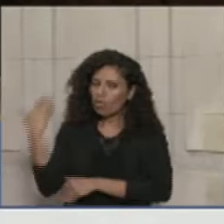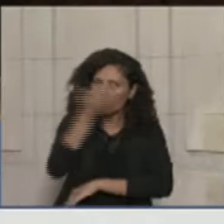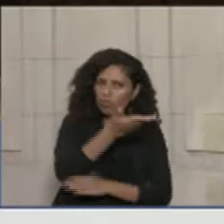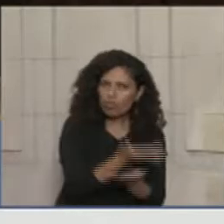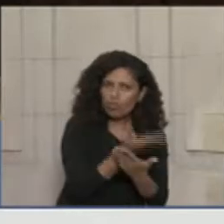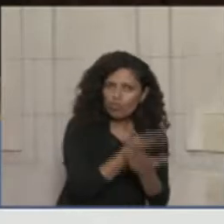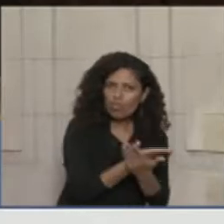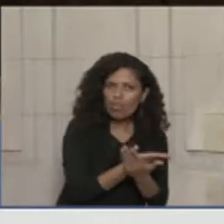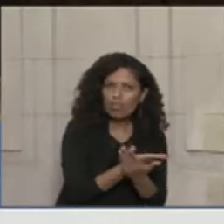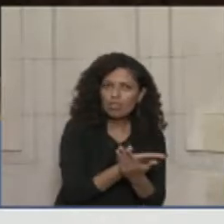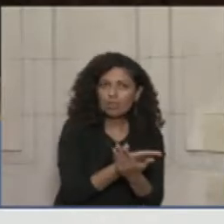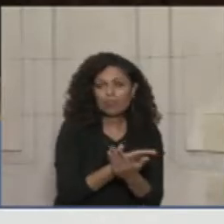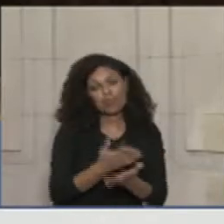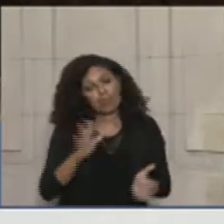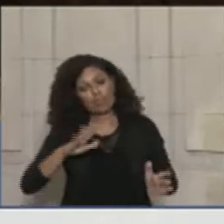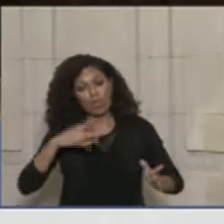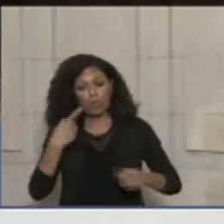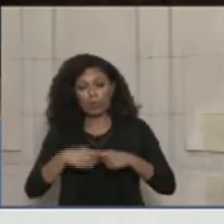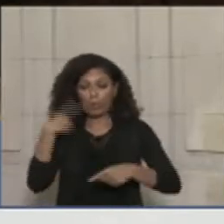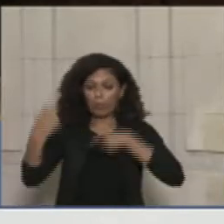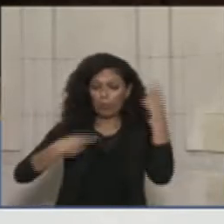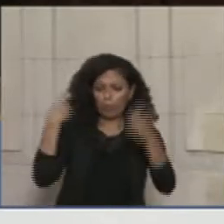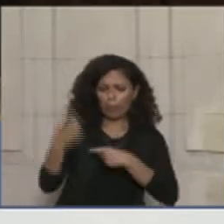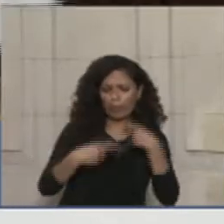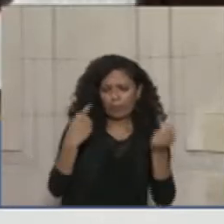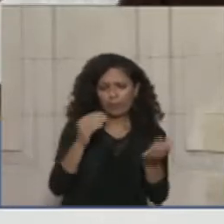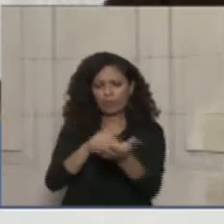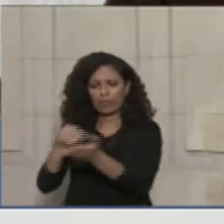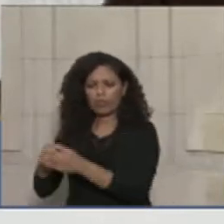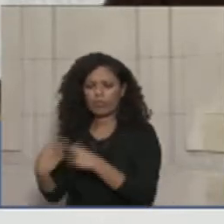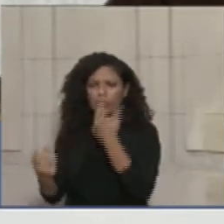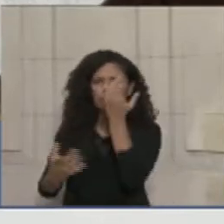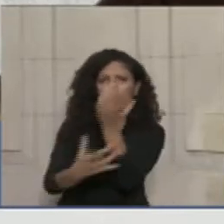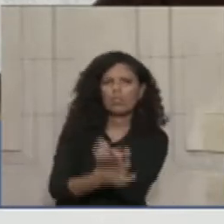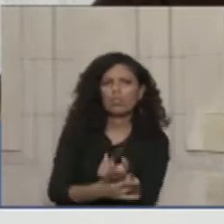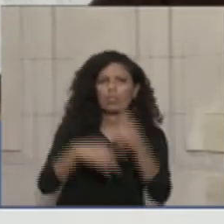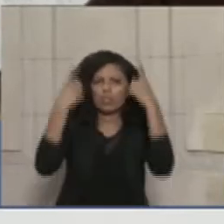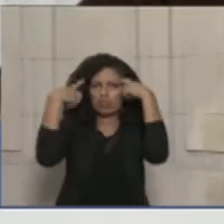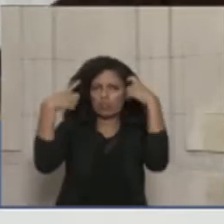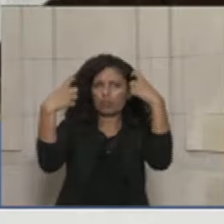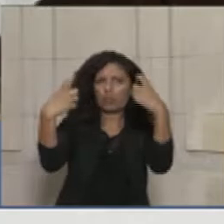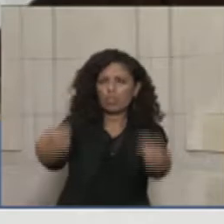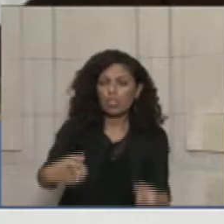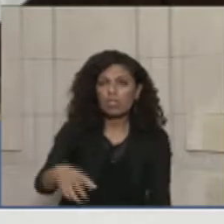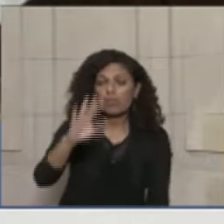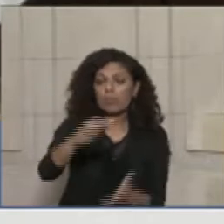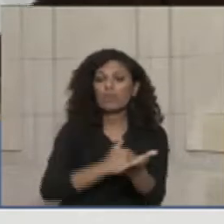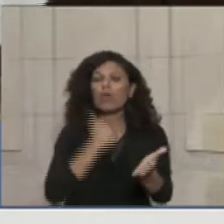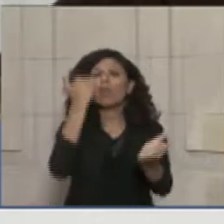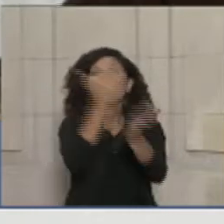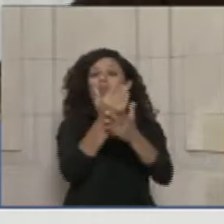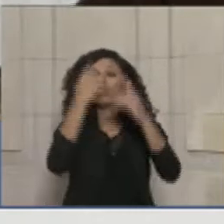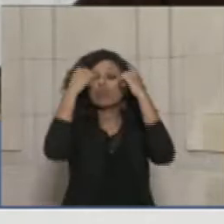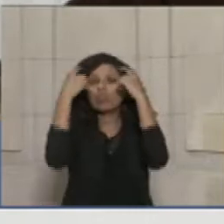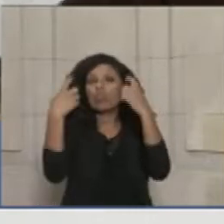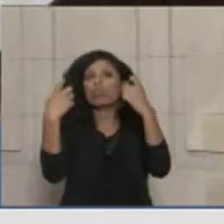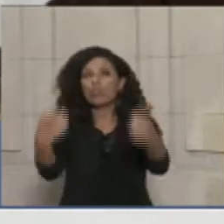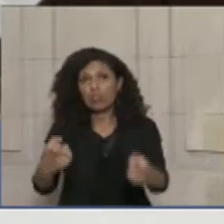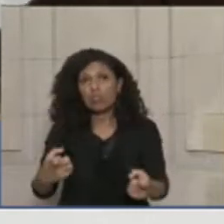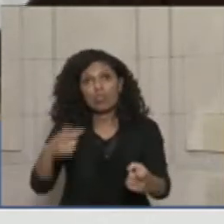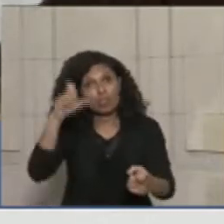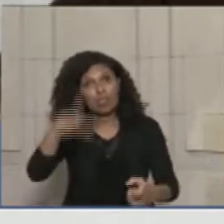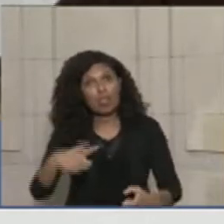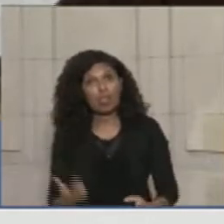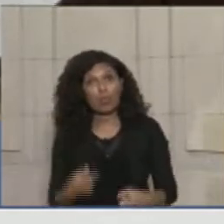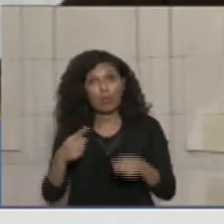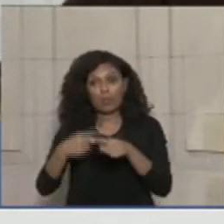há uma preocupação com a insegurança, com o aumento da violência no nosso país, mas o aumento da violência é o aumento